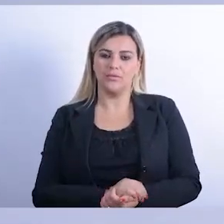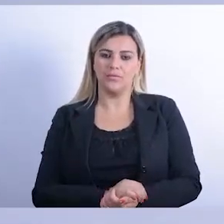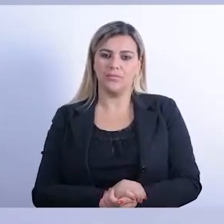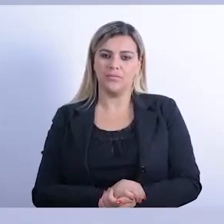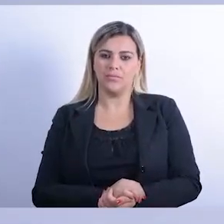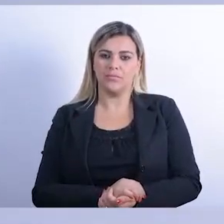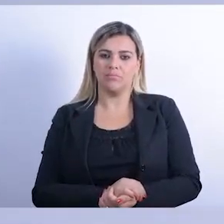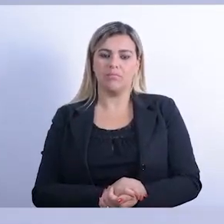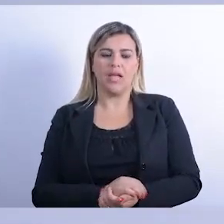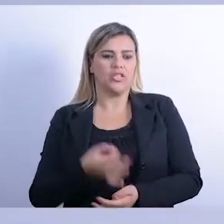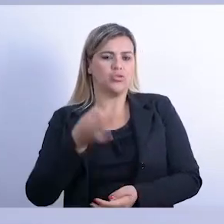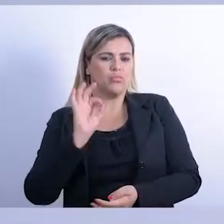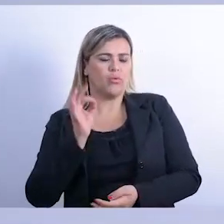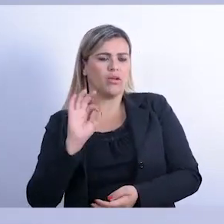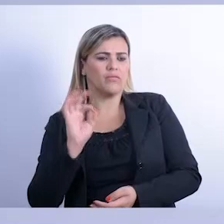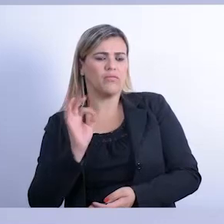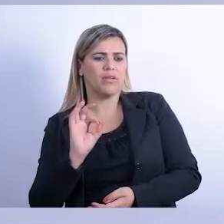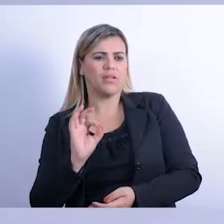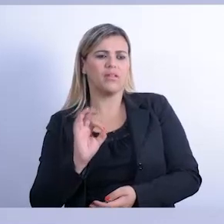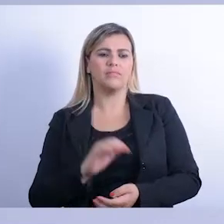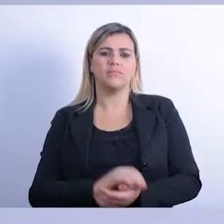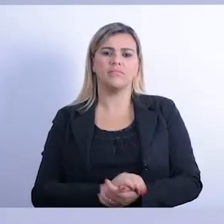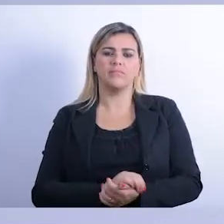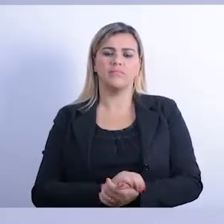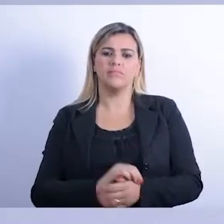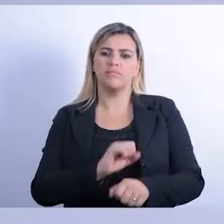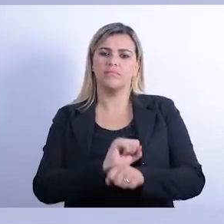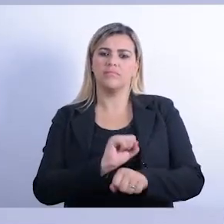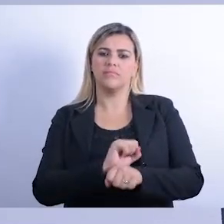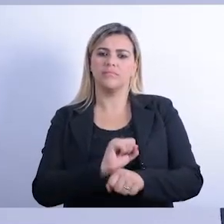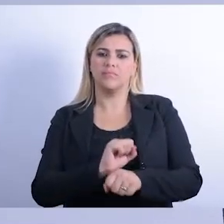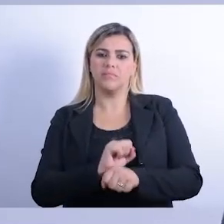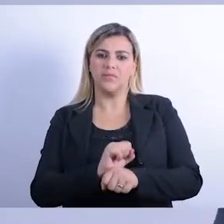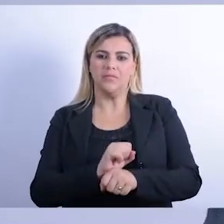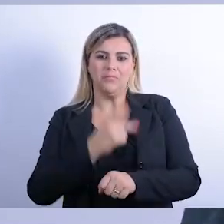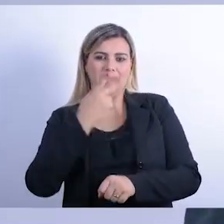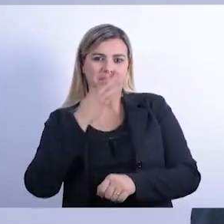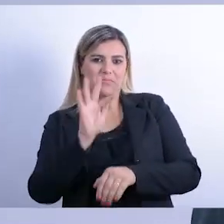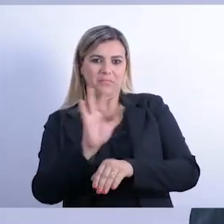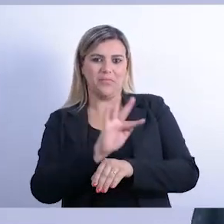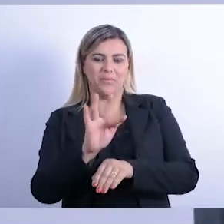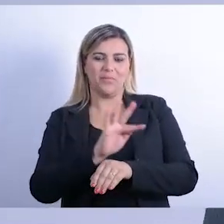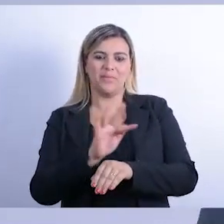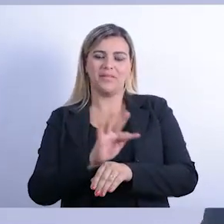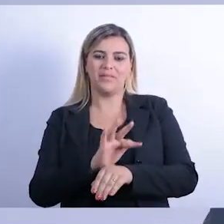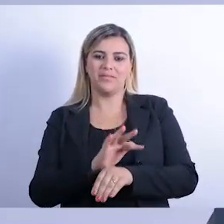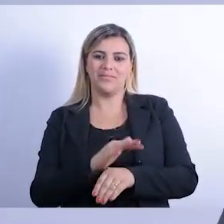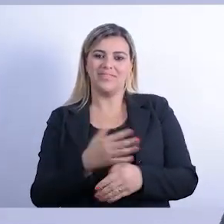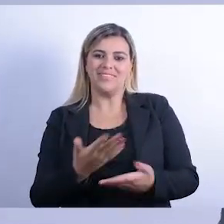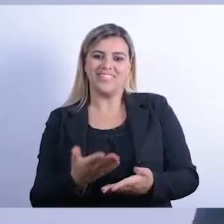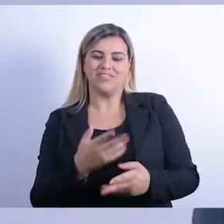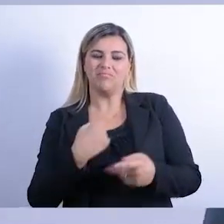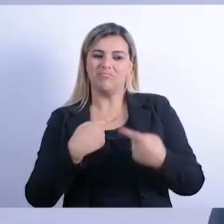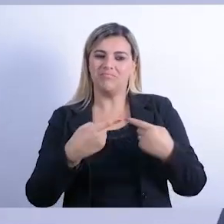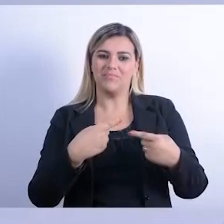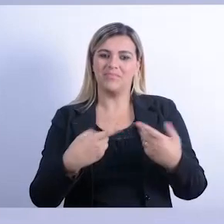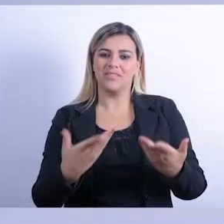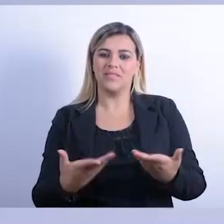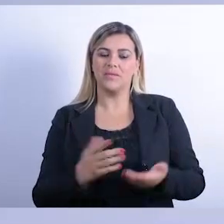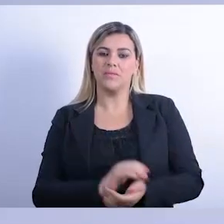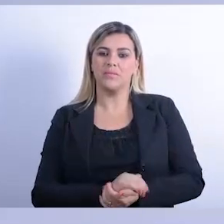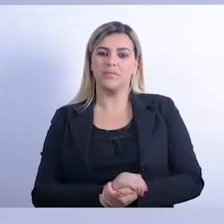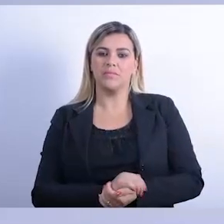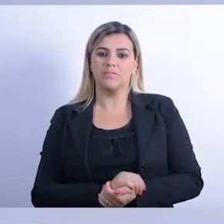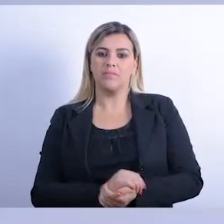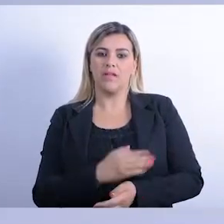tal. Aí serviu um café para a gente lá e falou assim, todo mundo muito formal, né? Entrou